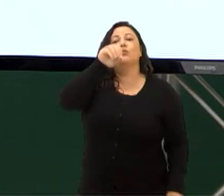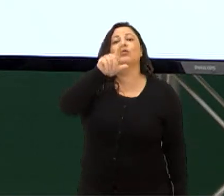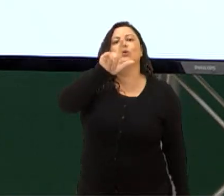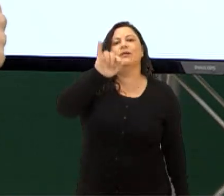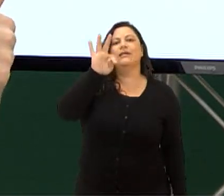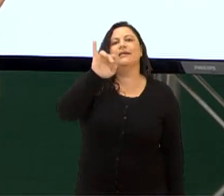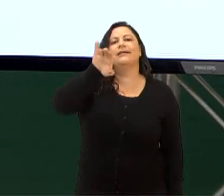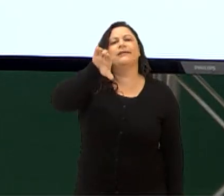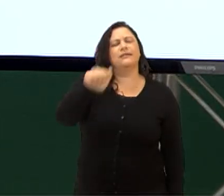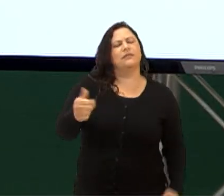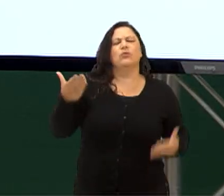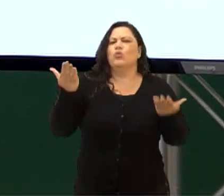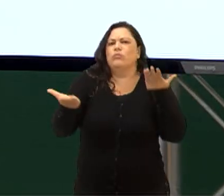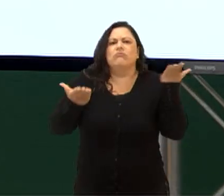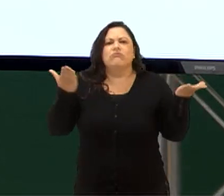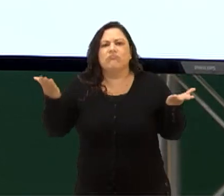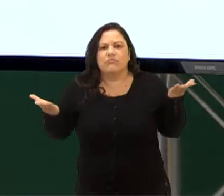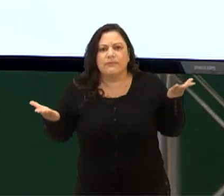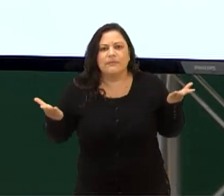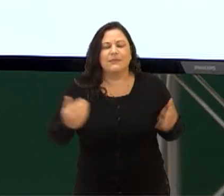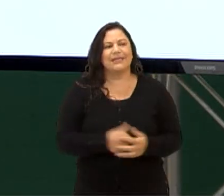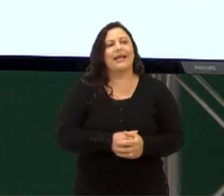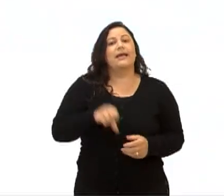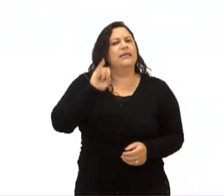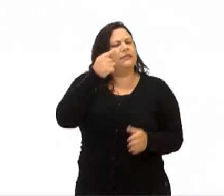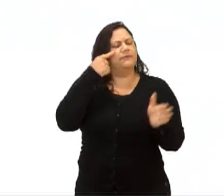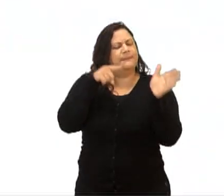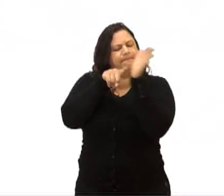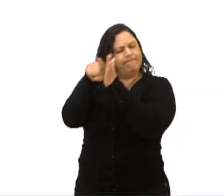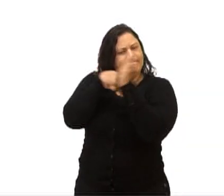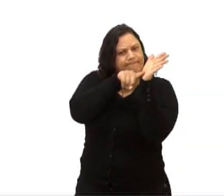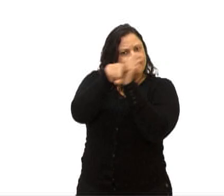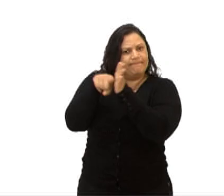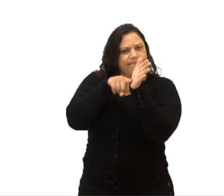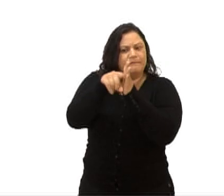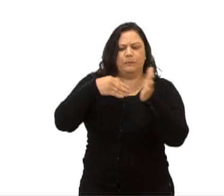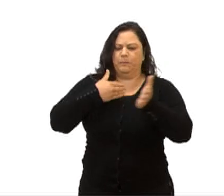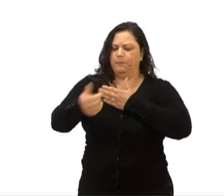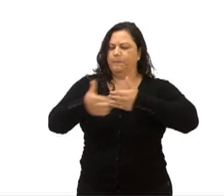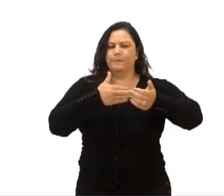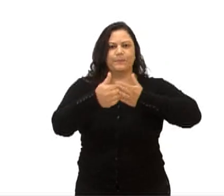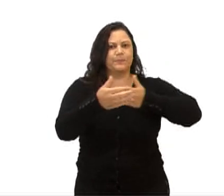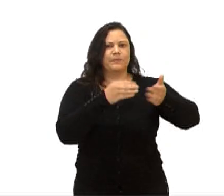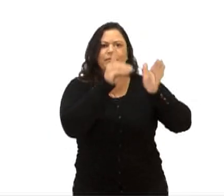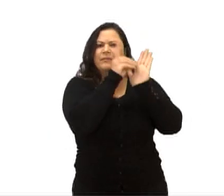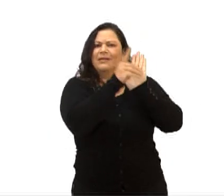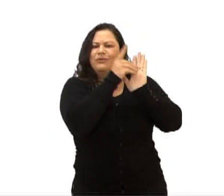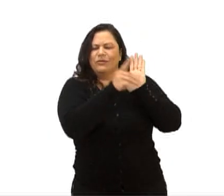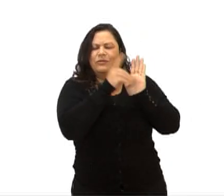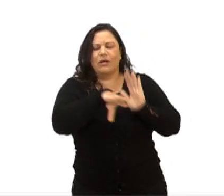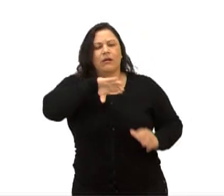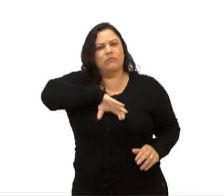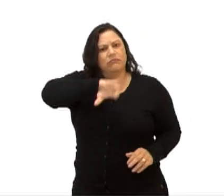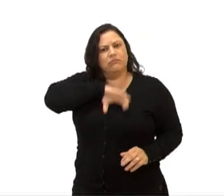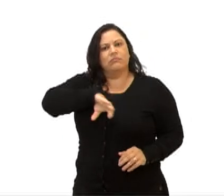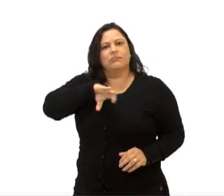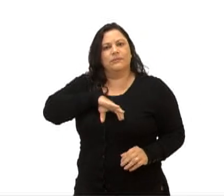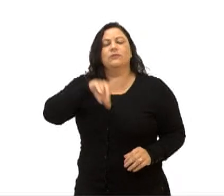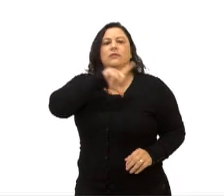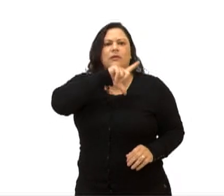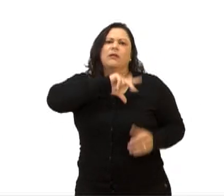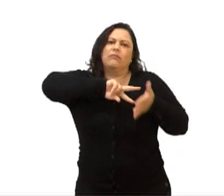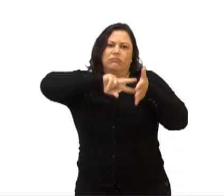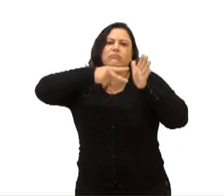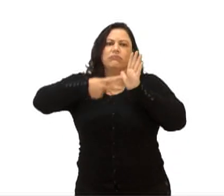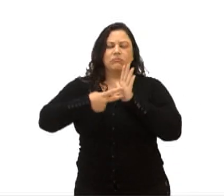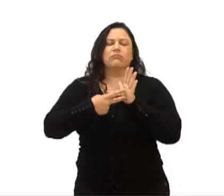para vocês. Se você fizer uma pesquisa aí se você pegar qualquer dicionário de língua portuguesa, é muito provável que você